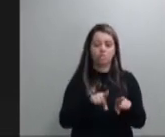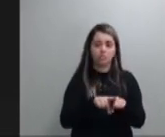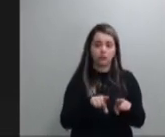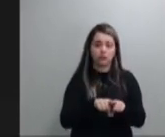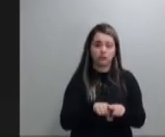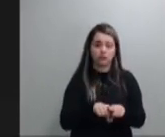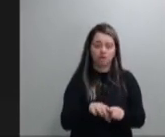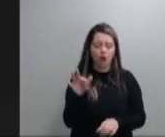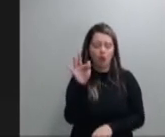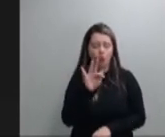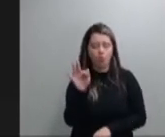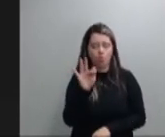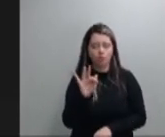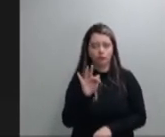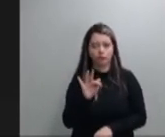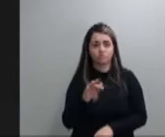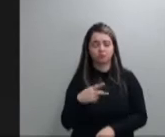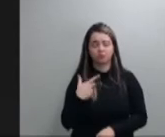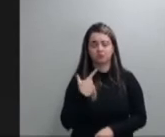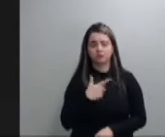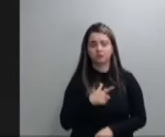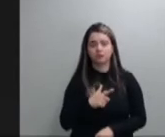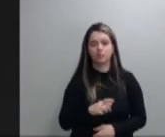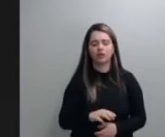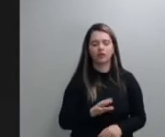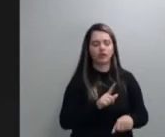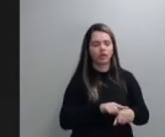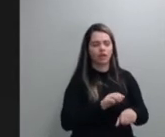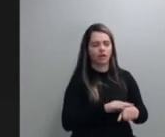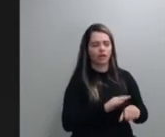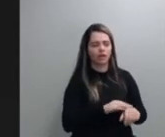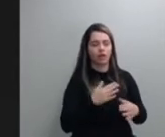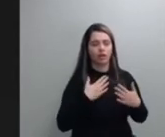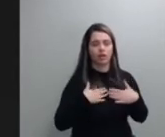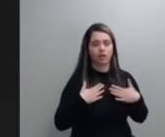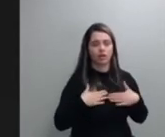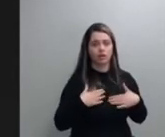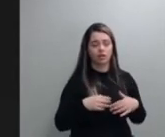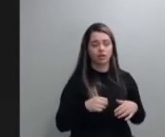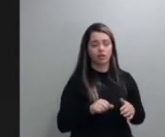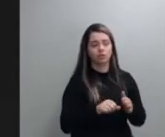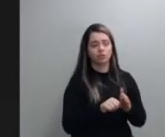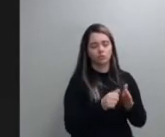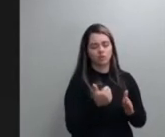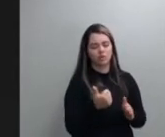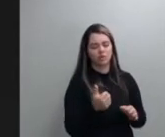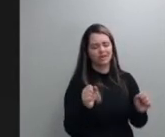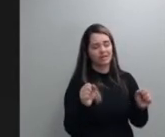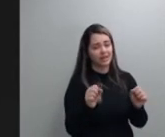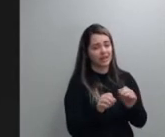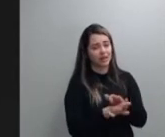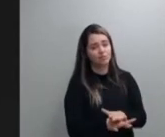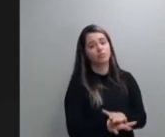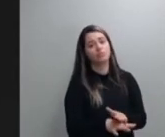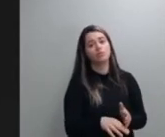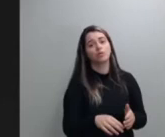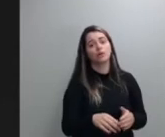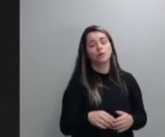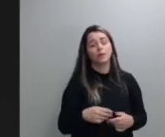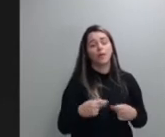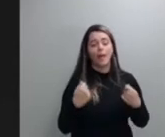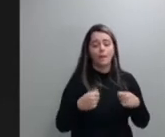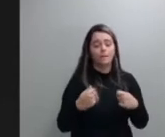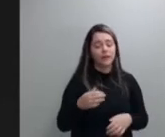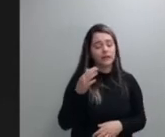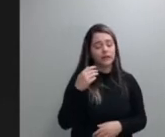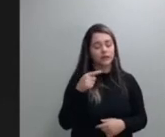qualquer prova Ana Paula, o minuto final já está esgotado novamente. Eu agradeço a compreensão de vossa excelência e já passo